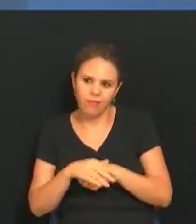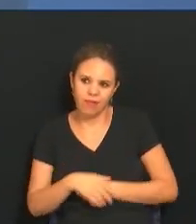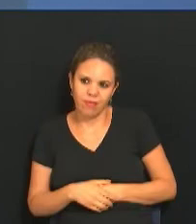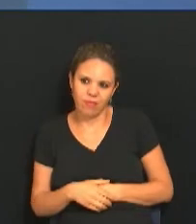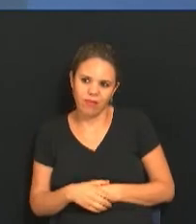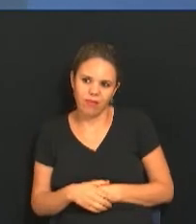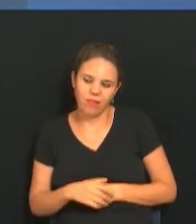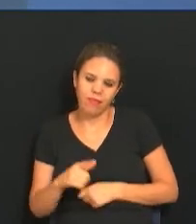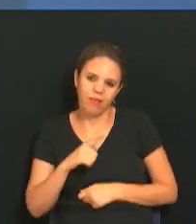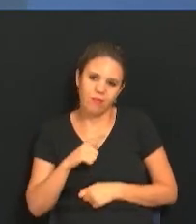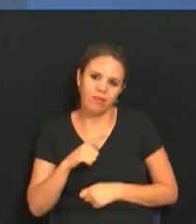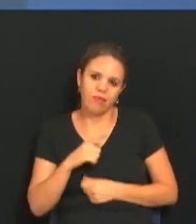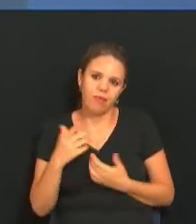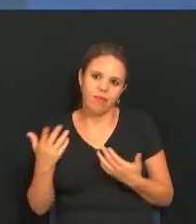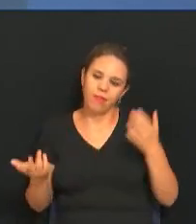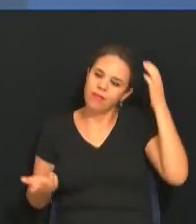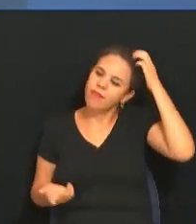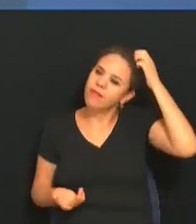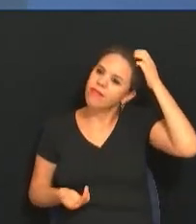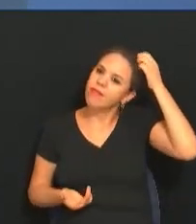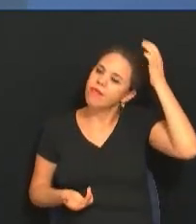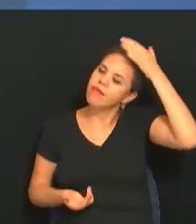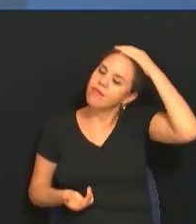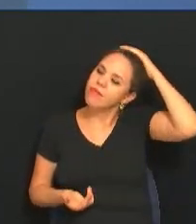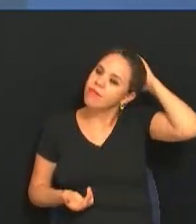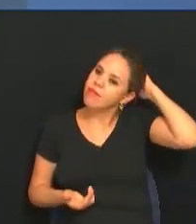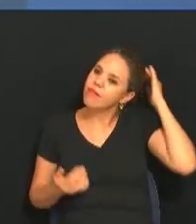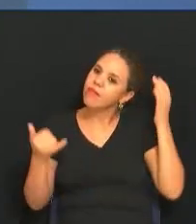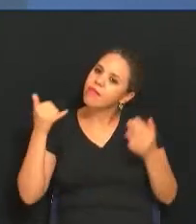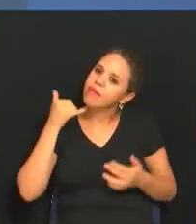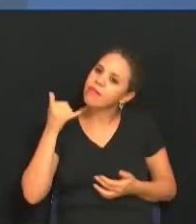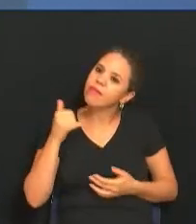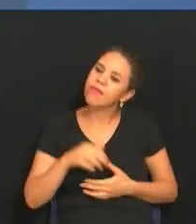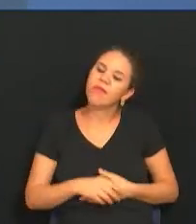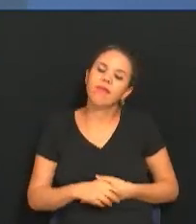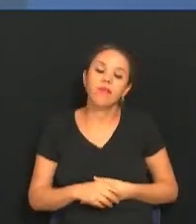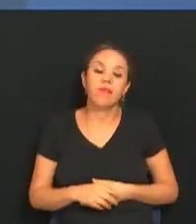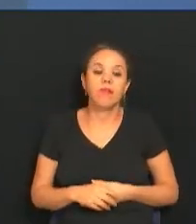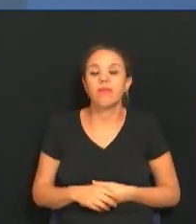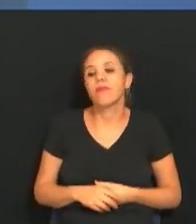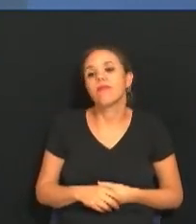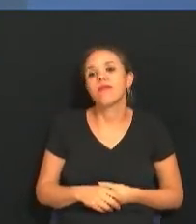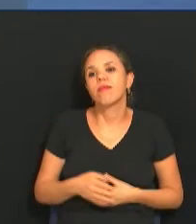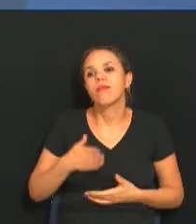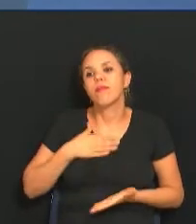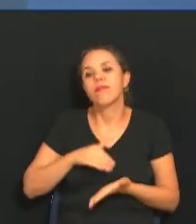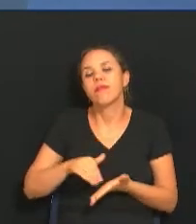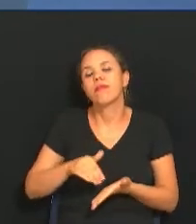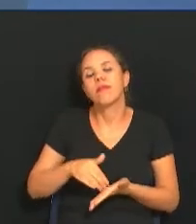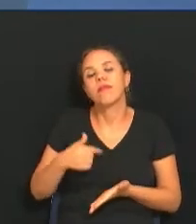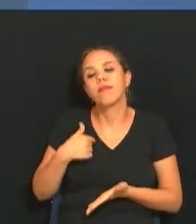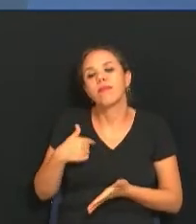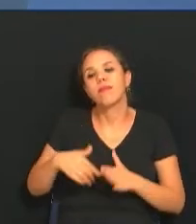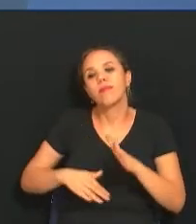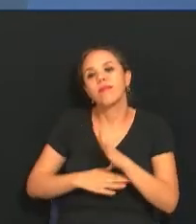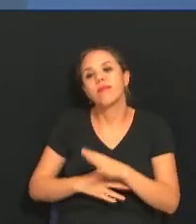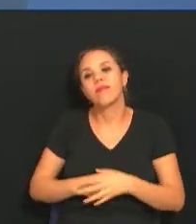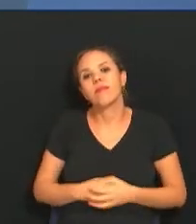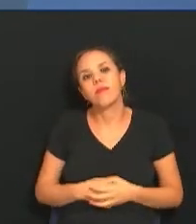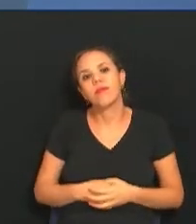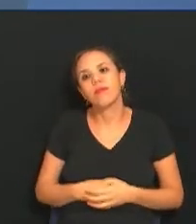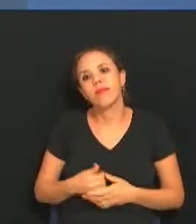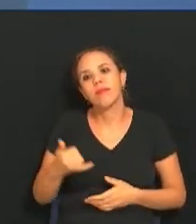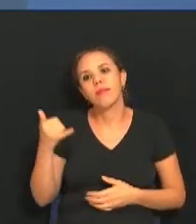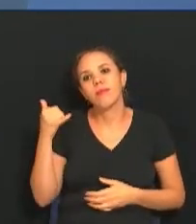temos, inclusive, um telefone, eu não sei se vão colocar o telefone do meu gabinete, né, aqui da Câmara. Coloca o telefone